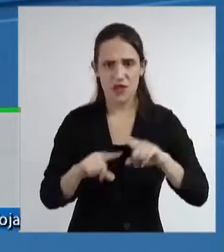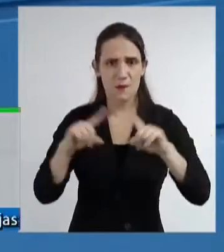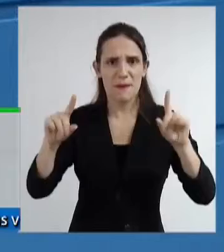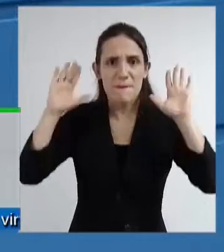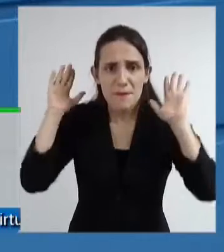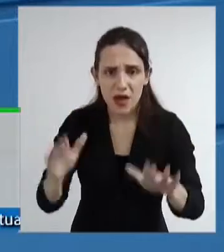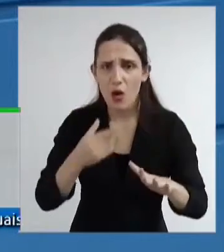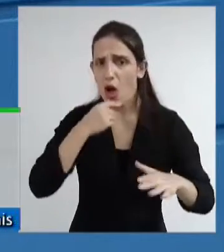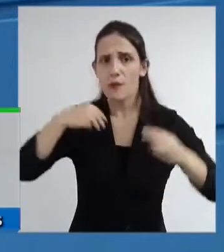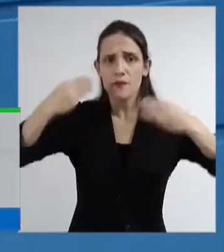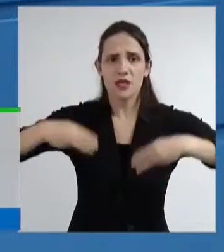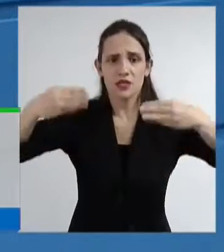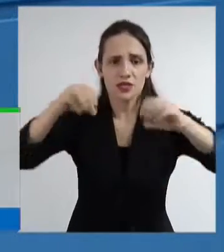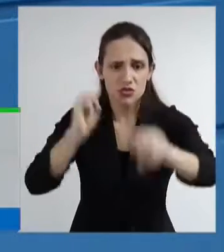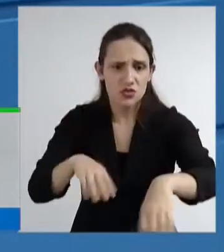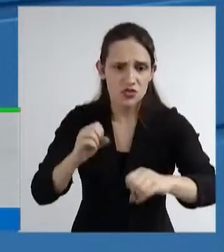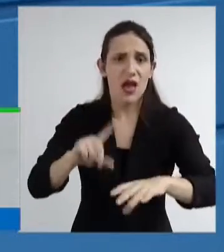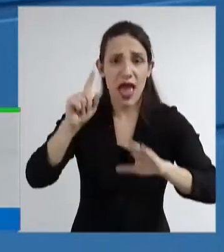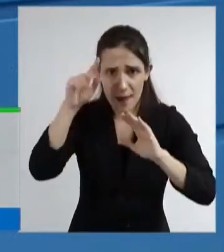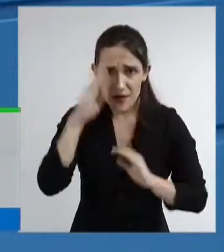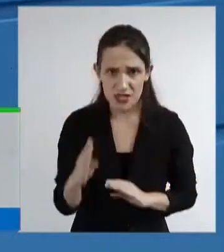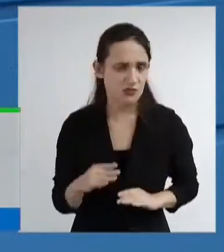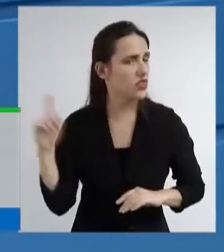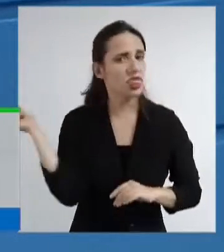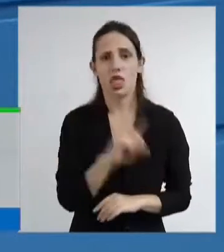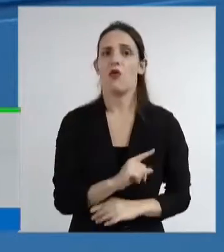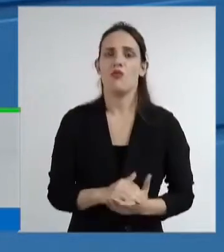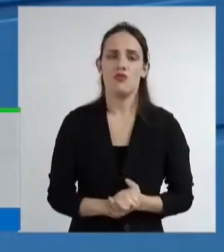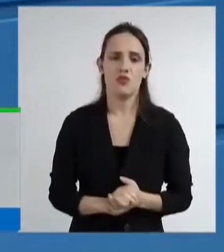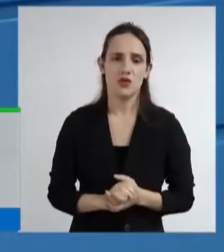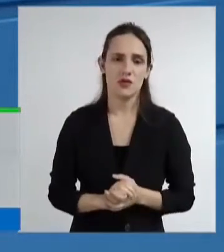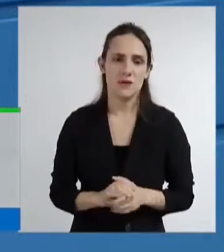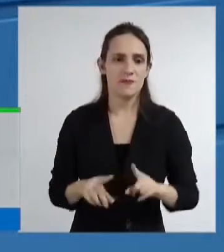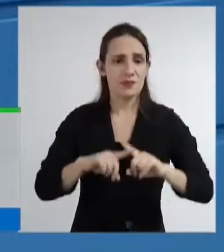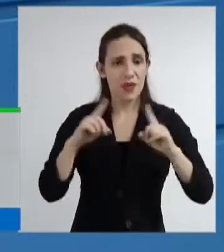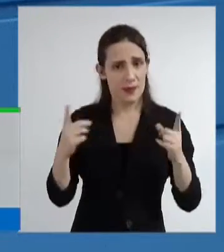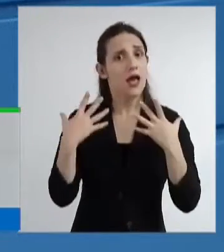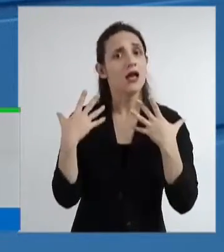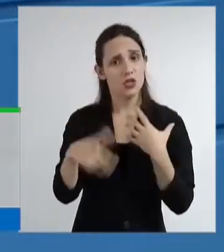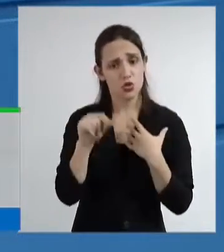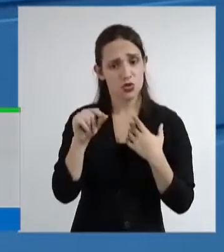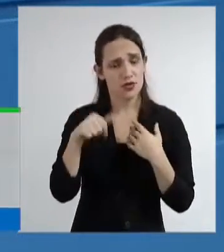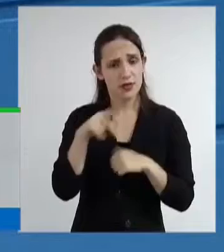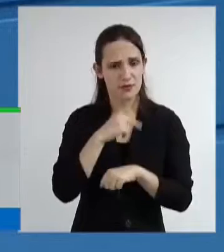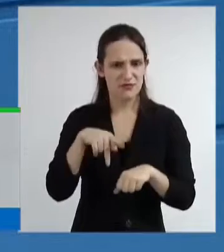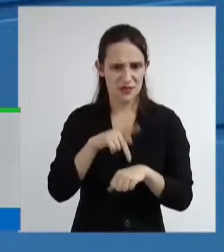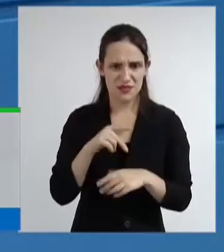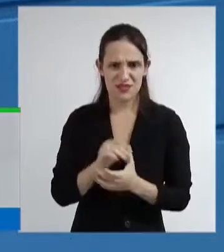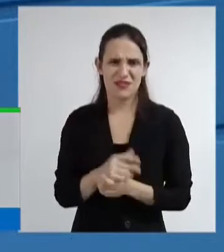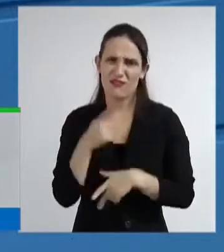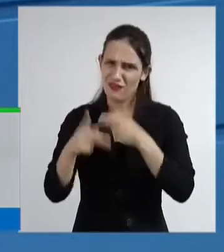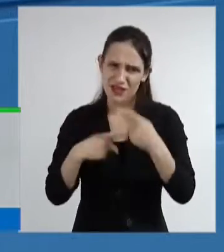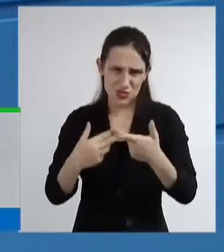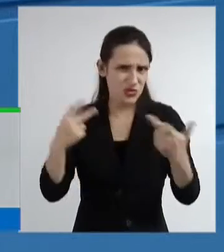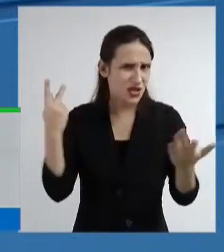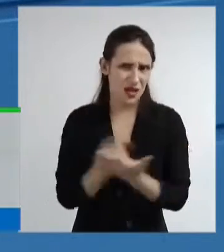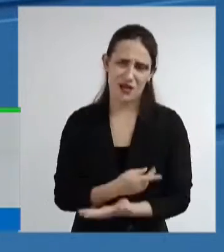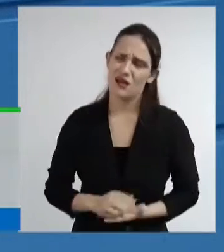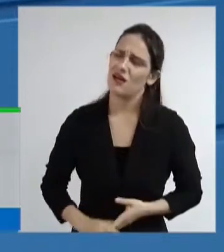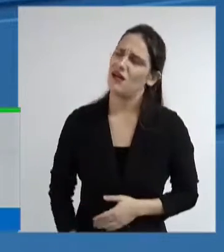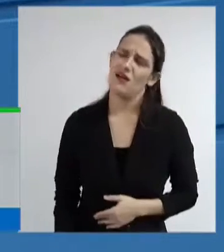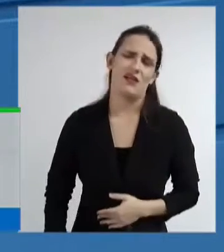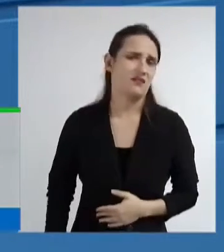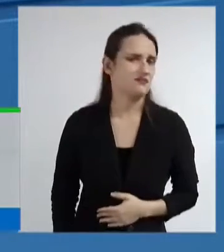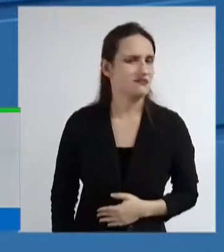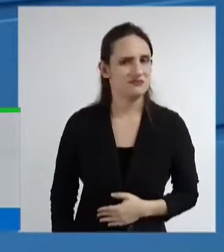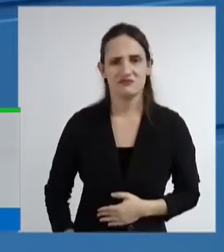ministro da Educação do nosso país, que não é um brasileiro, e que adotou o nosso país para viver, e fala uma palavra dessa, para nós